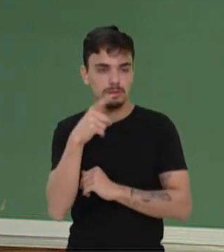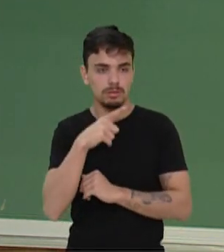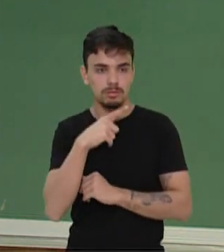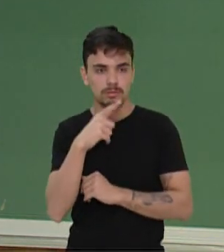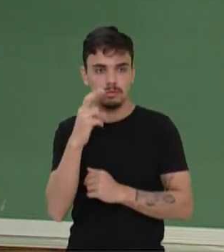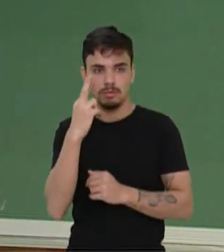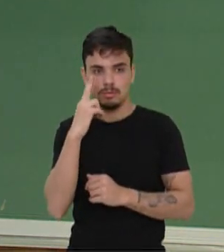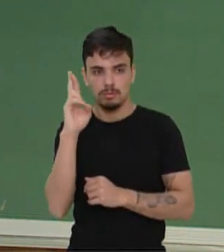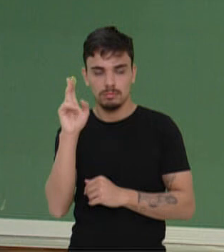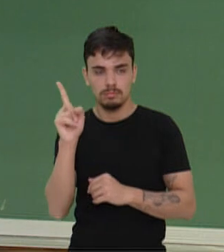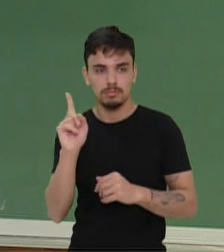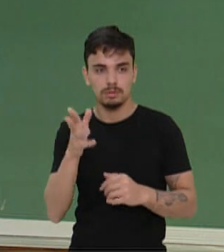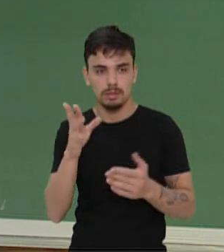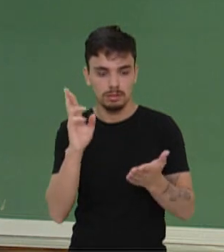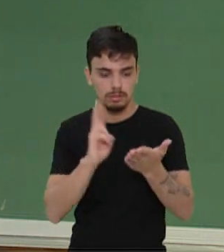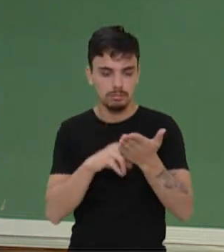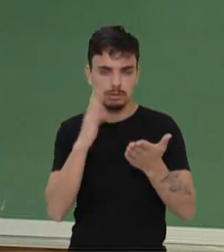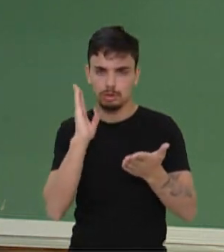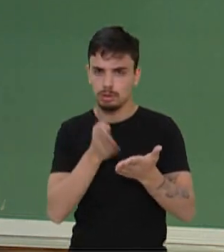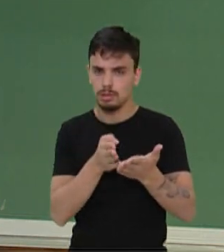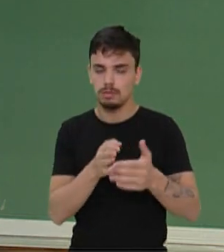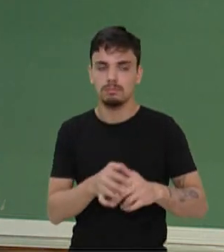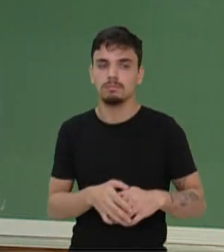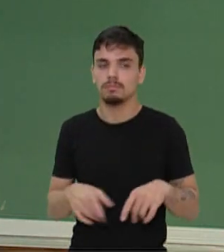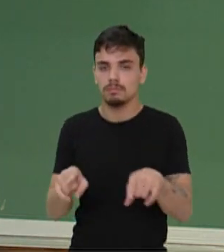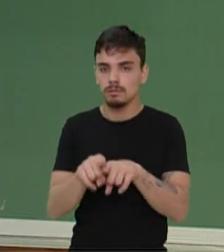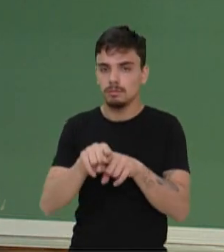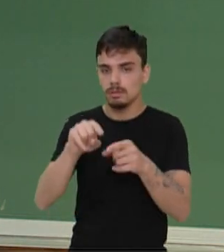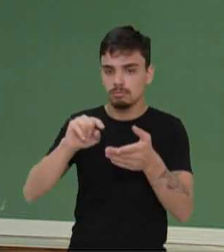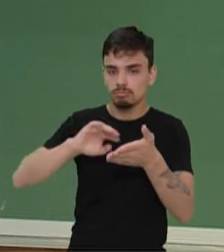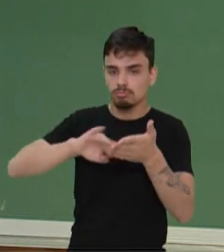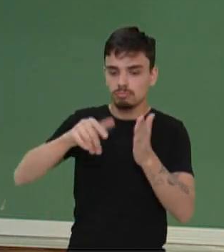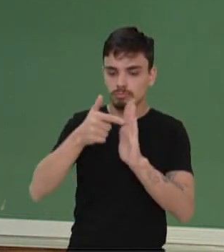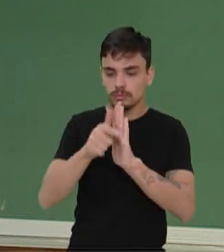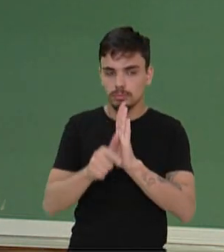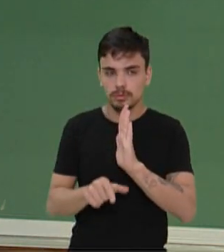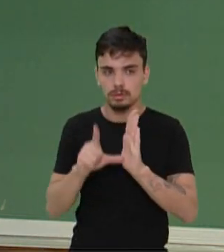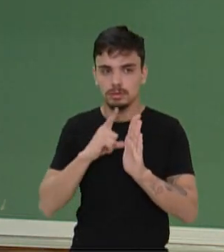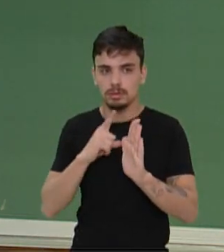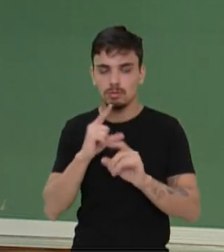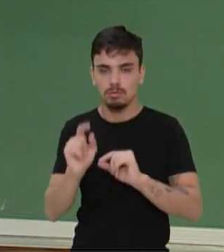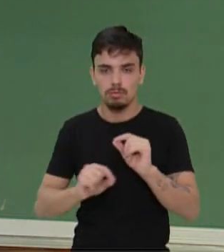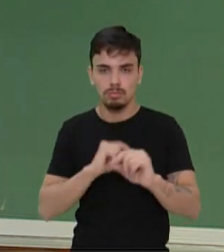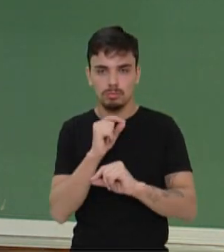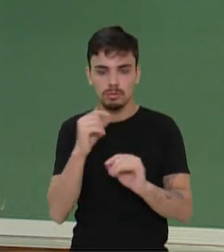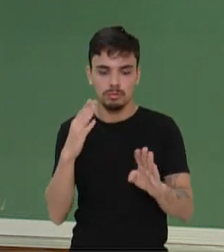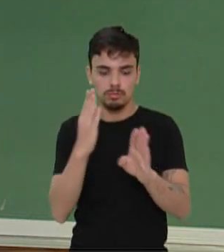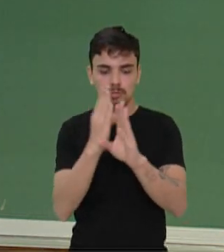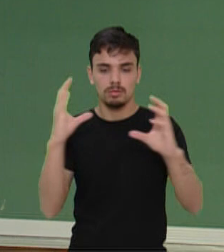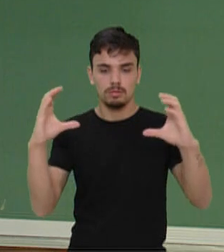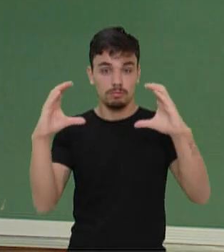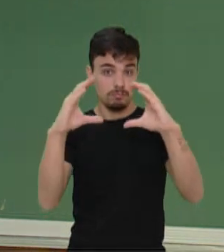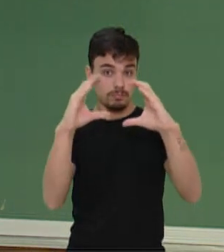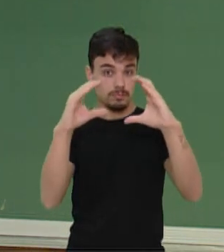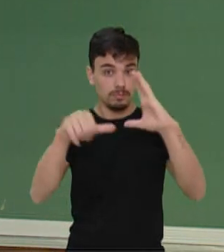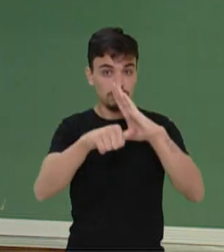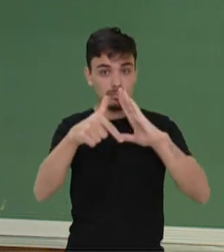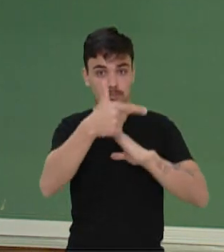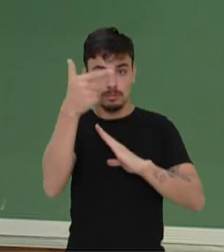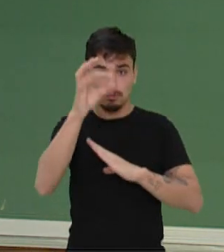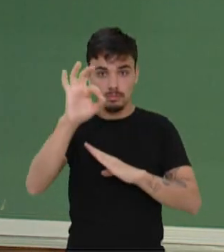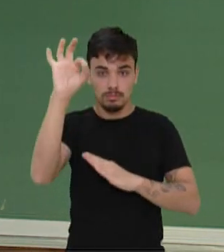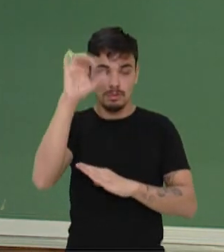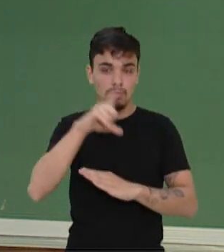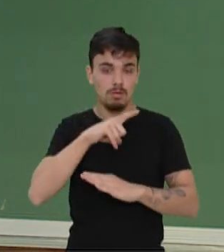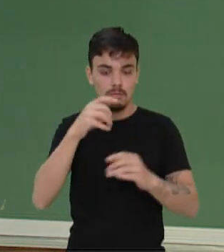o resultado do y direto, tá? Fazendo a distributiva aqui, eu vou encontrar uma função quadrática. Então, a área vai